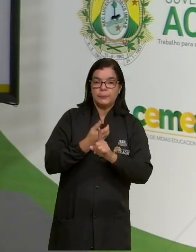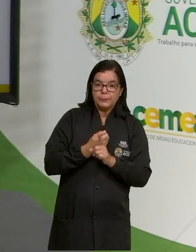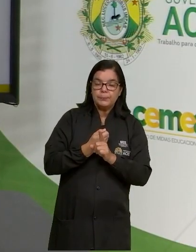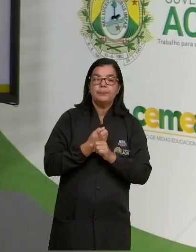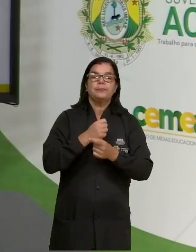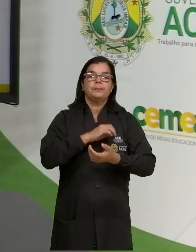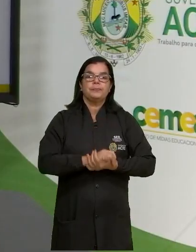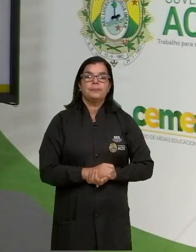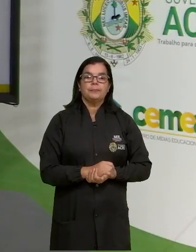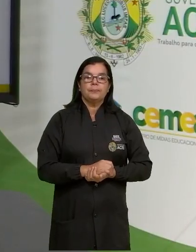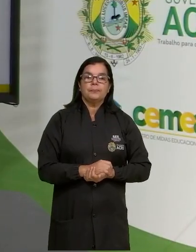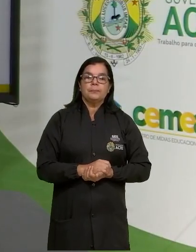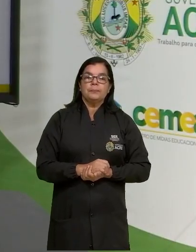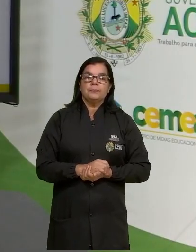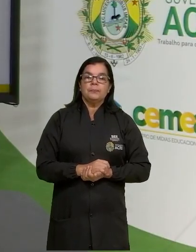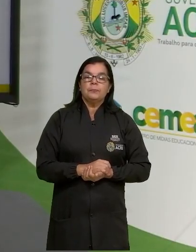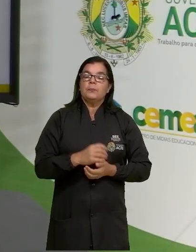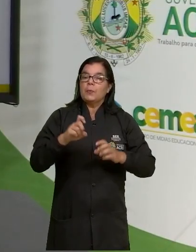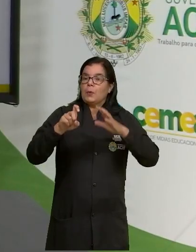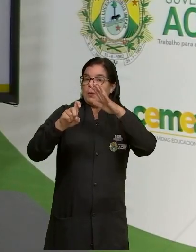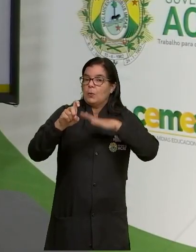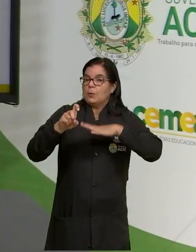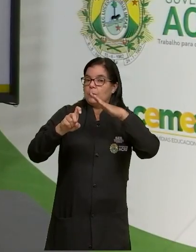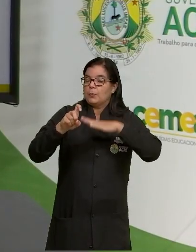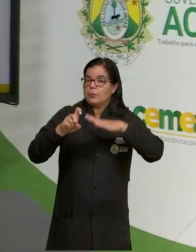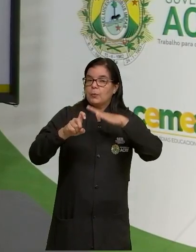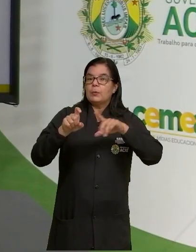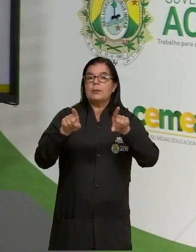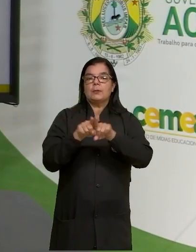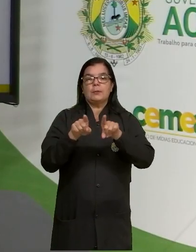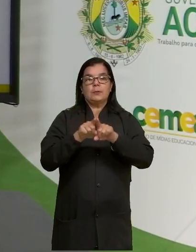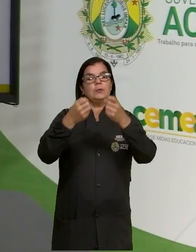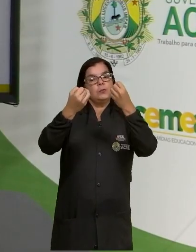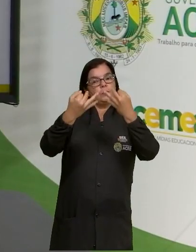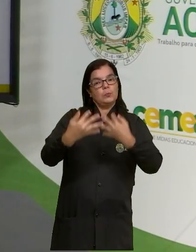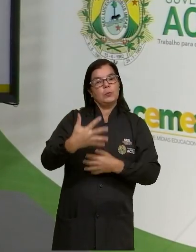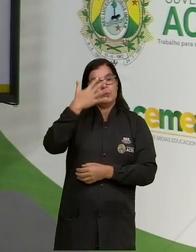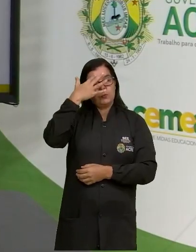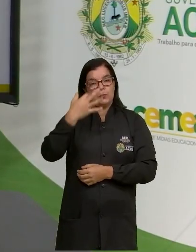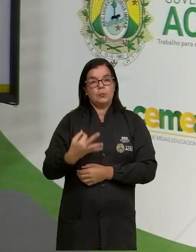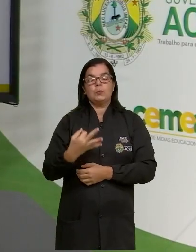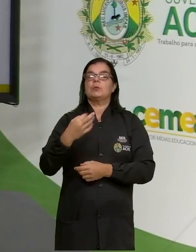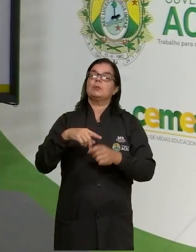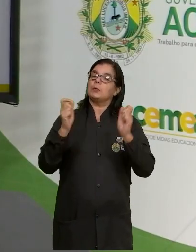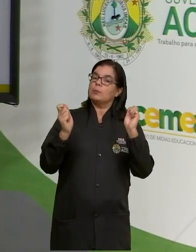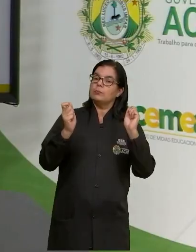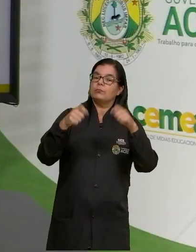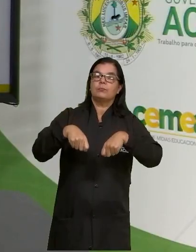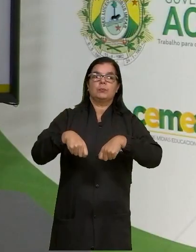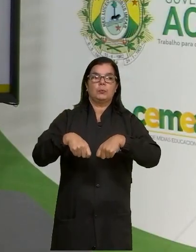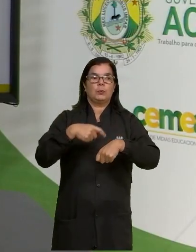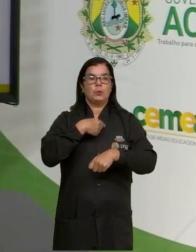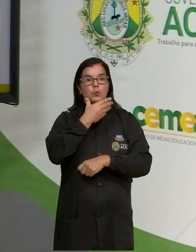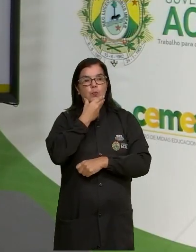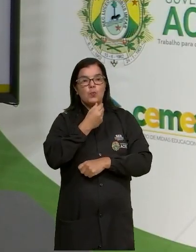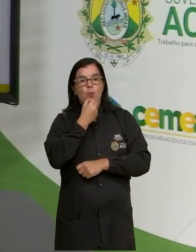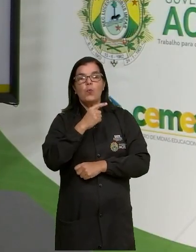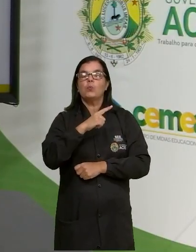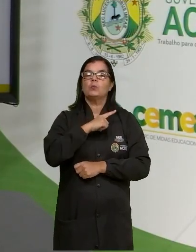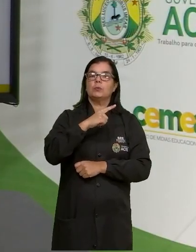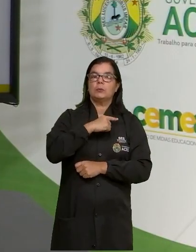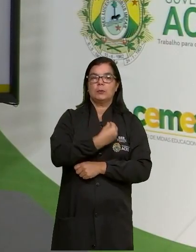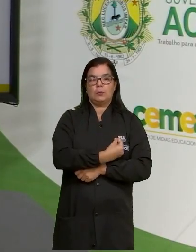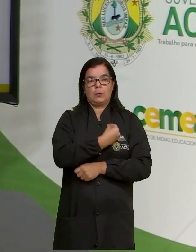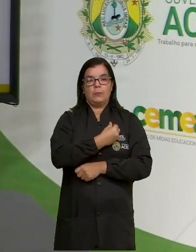Então, os mitos soteriológicos falam justamente disso, essa possibilidade do homem ter uma